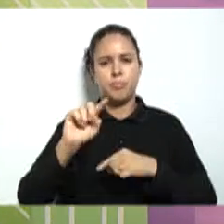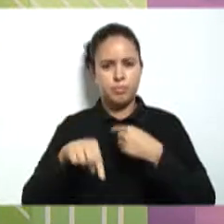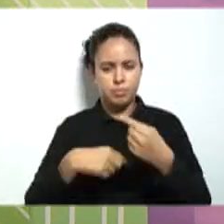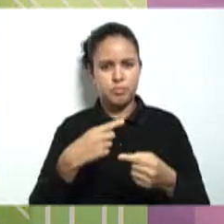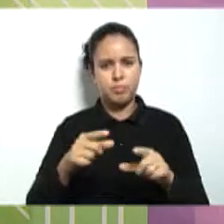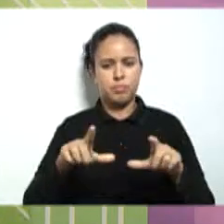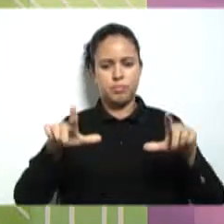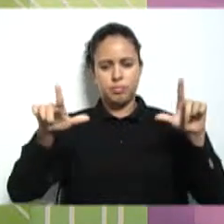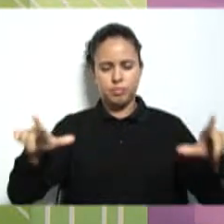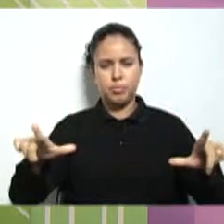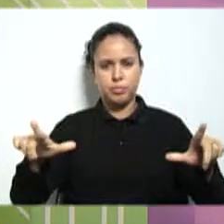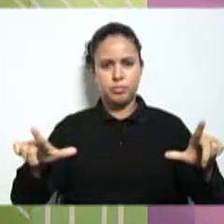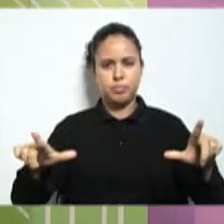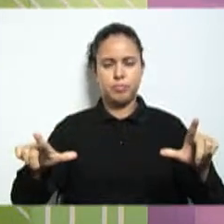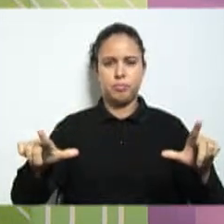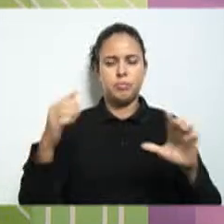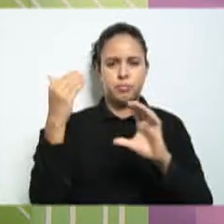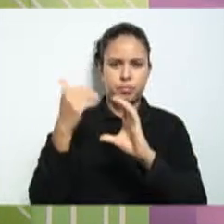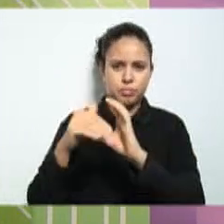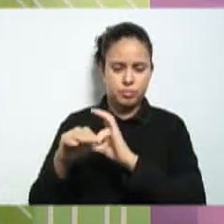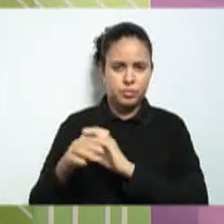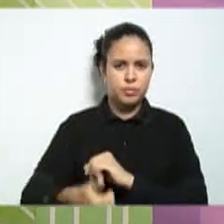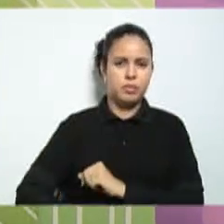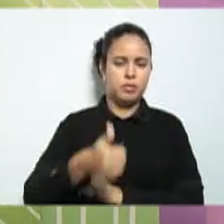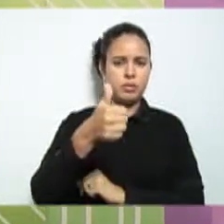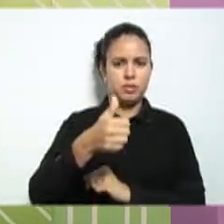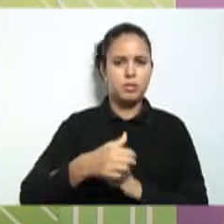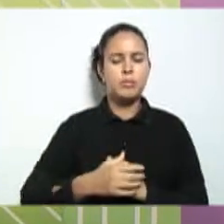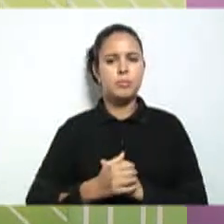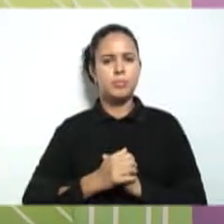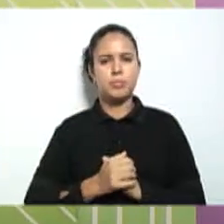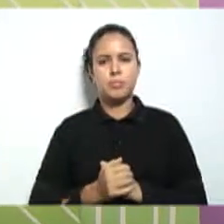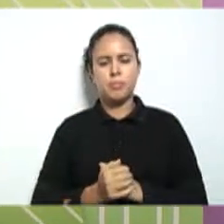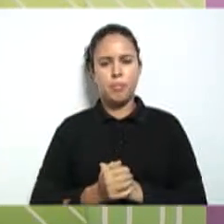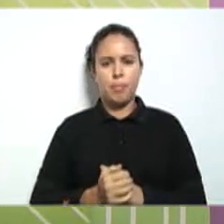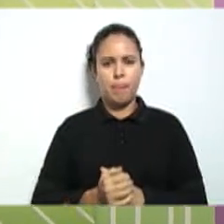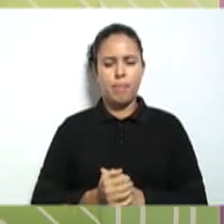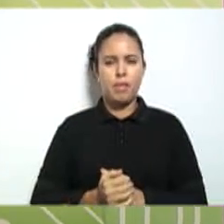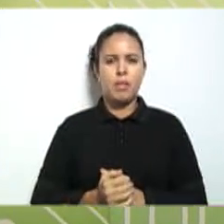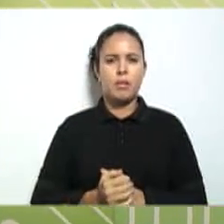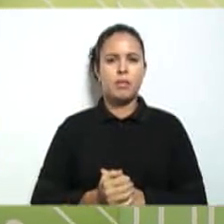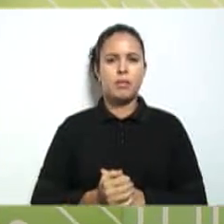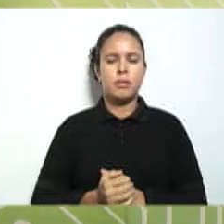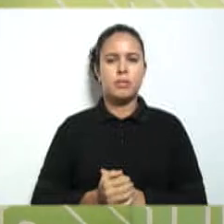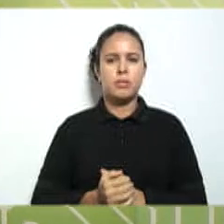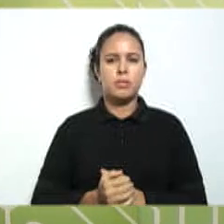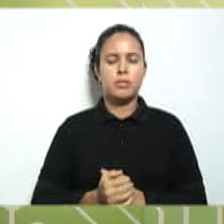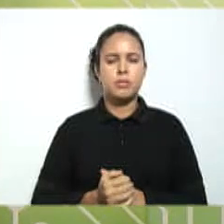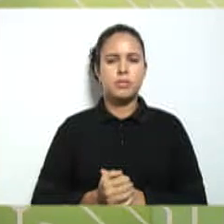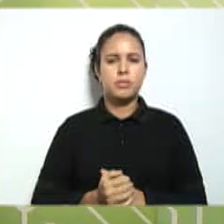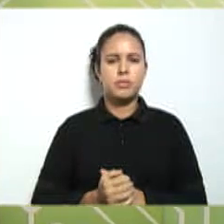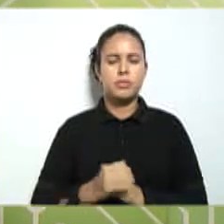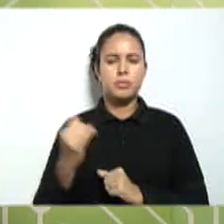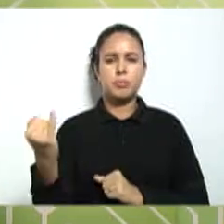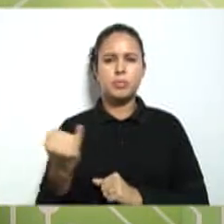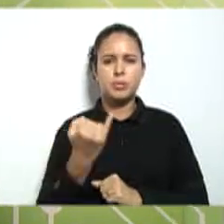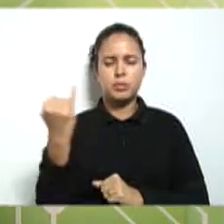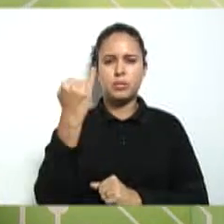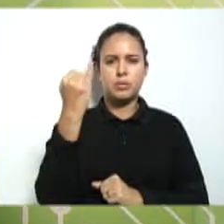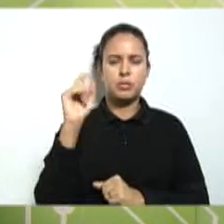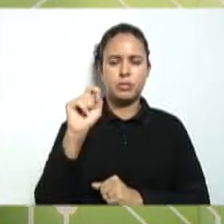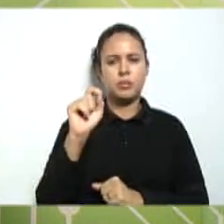e depois vai certificar, vai escolher o banner melhor produzido. E qual a importância